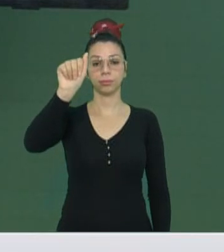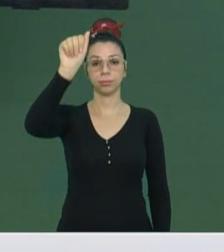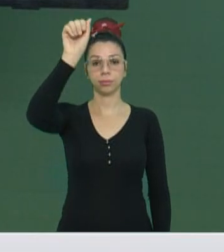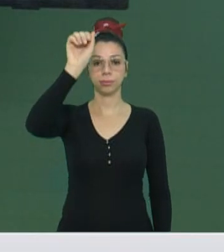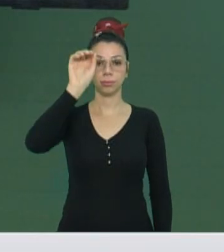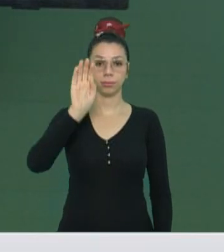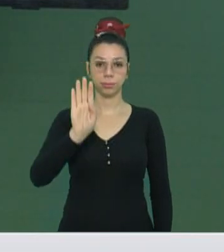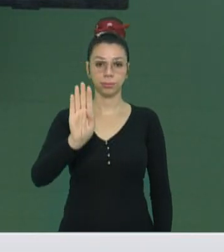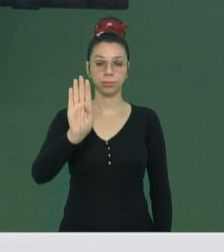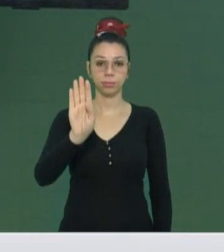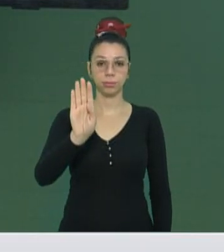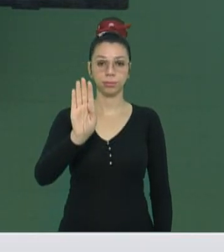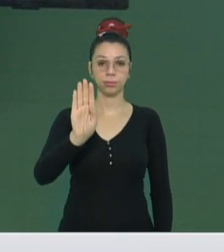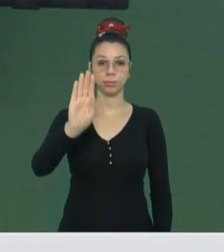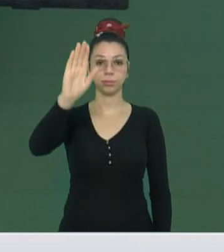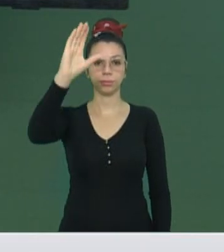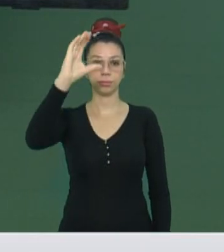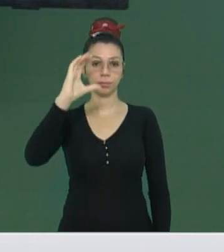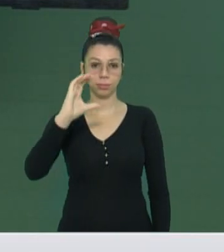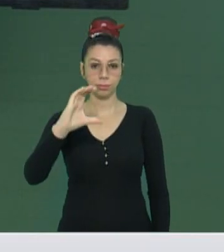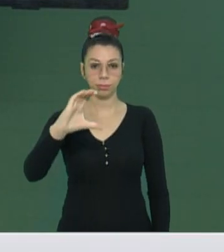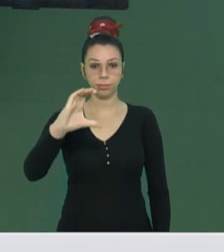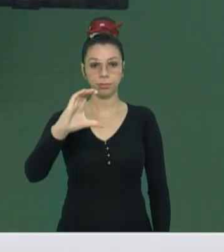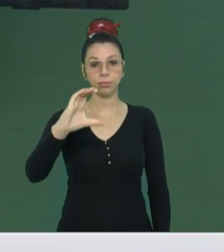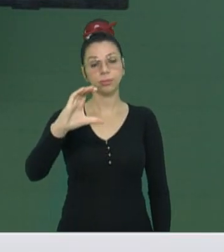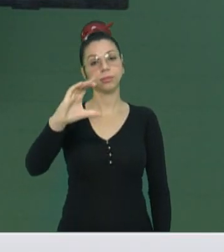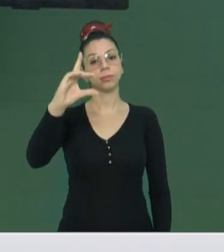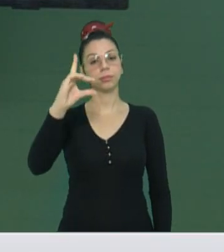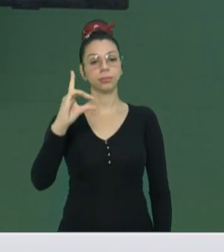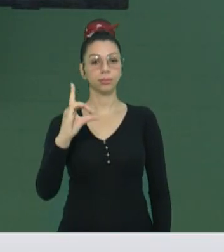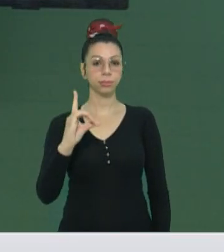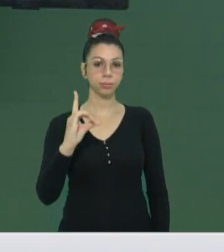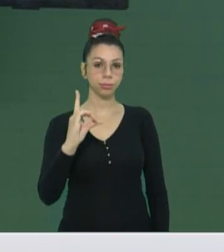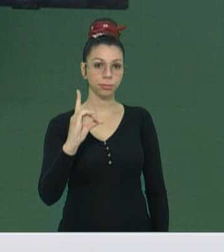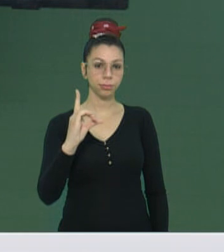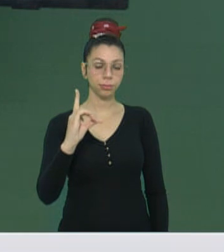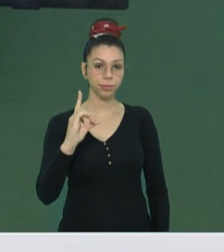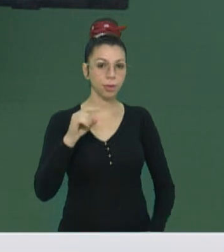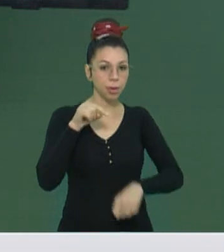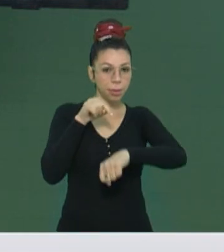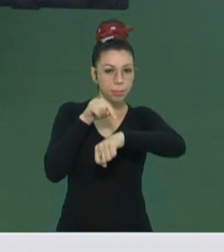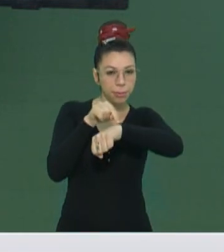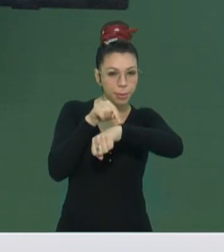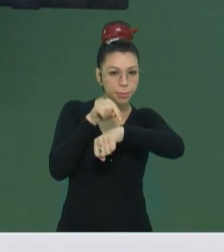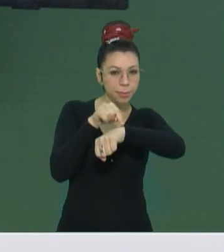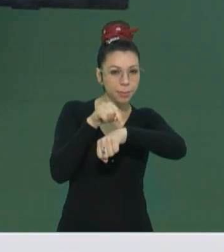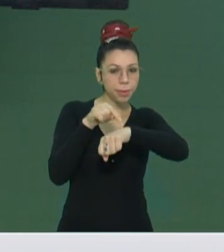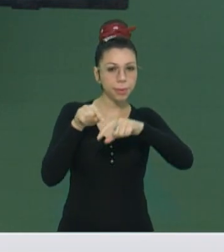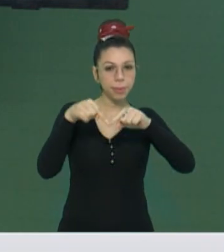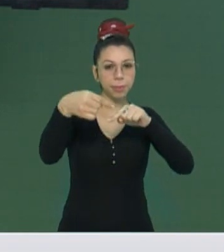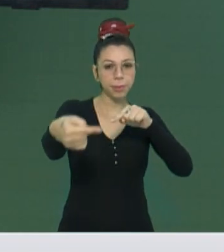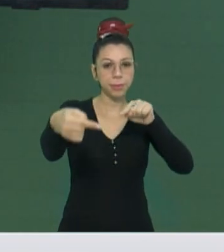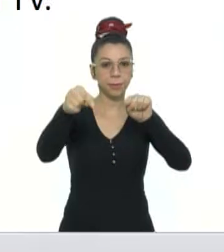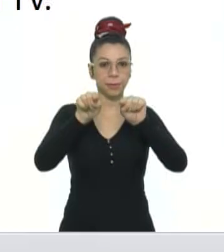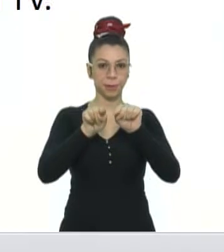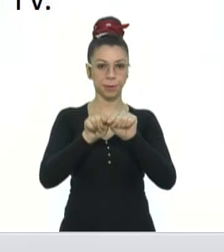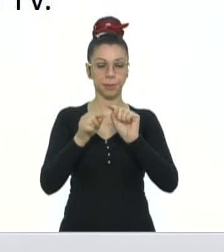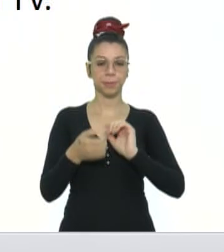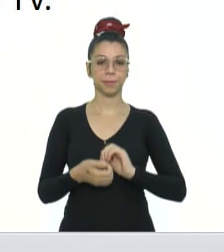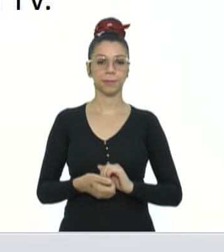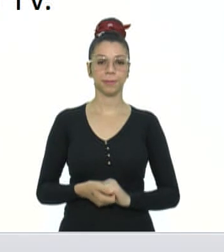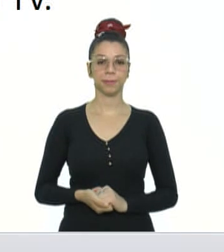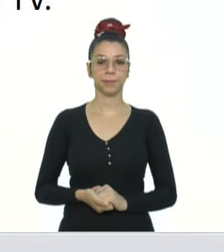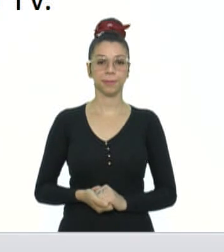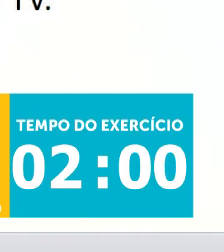letra B, letra C, letra D. Um tempinho para você e eu já retorno.